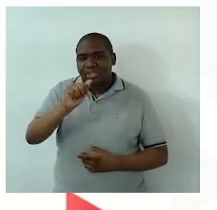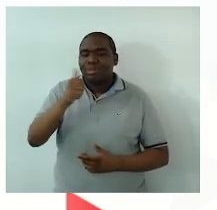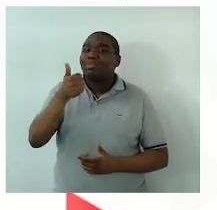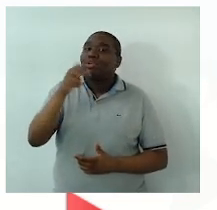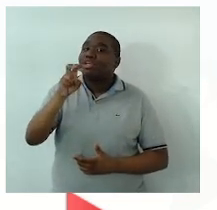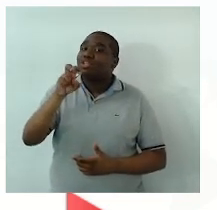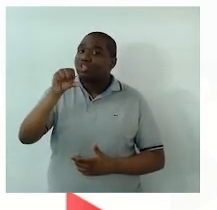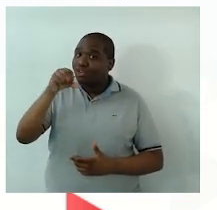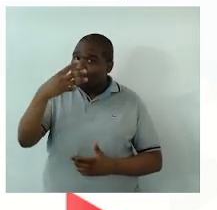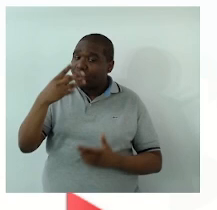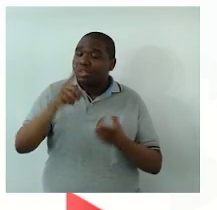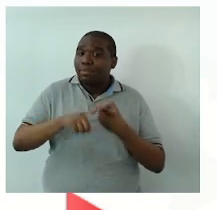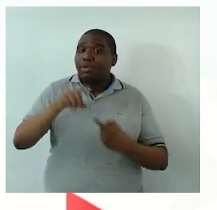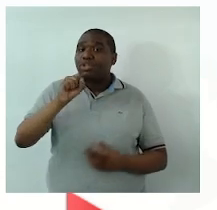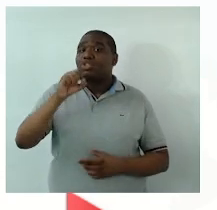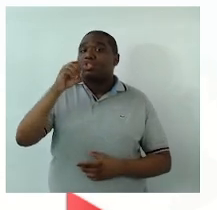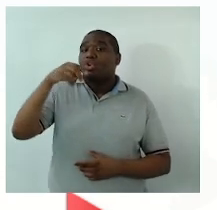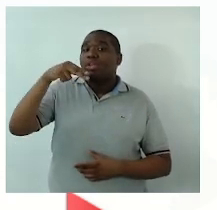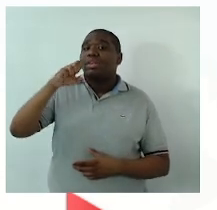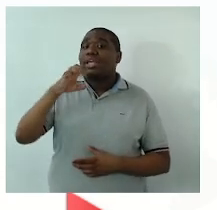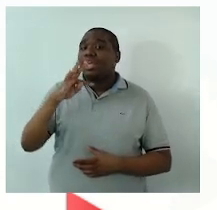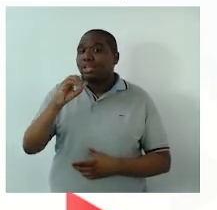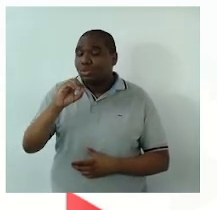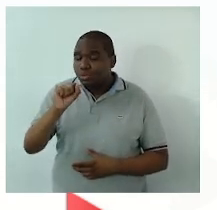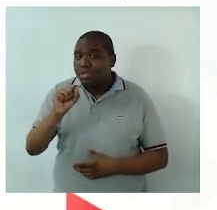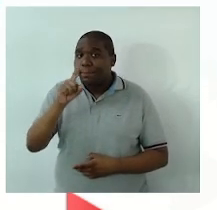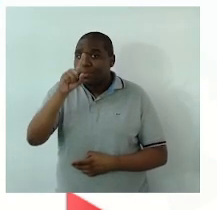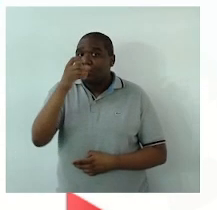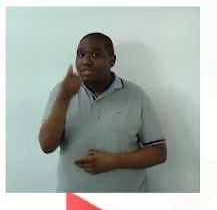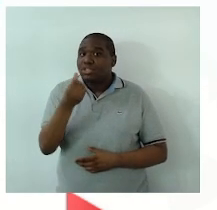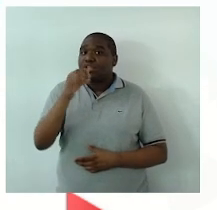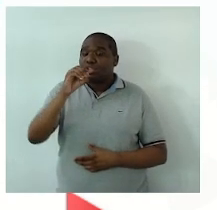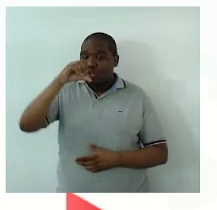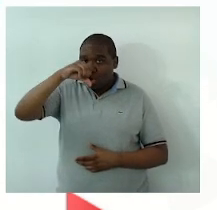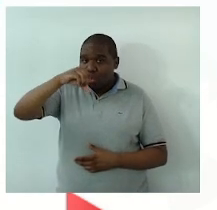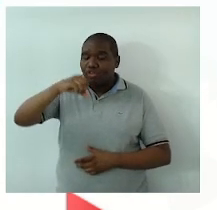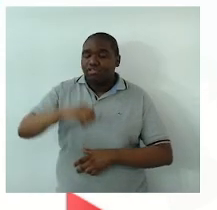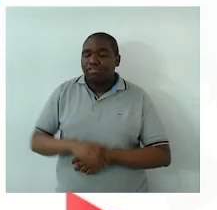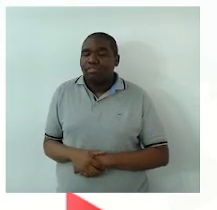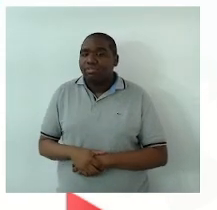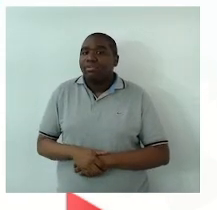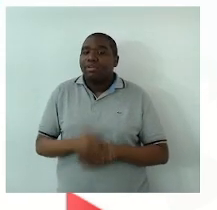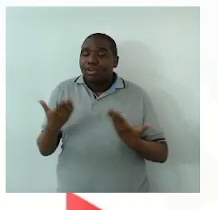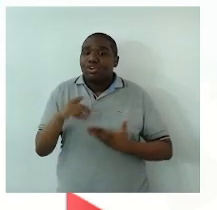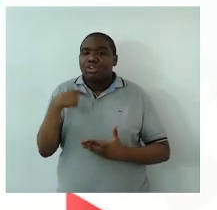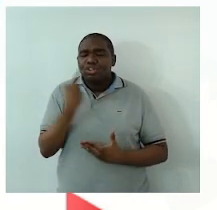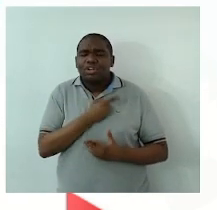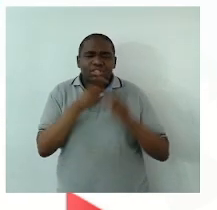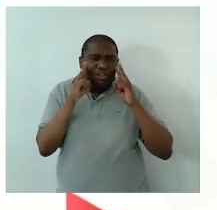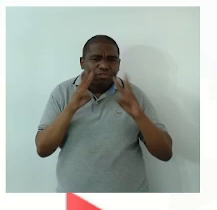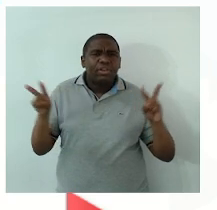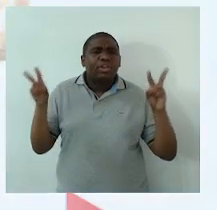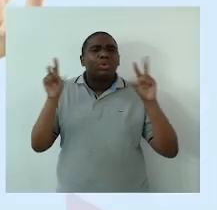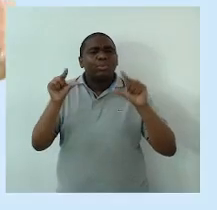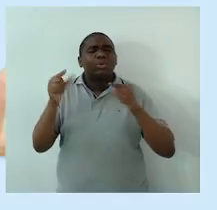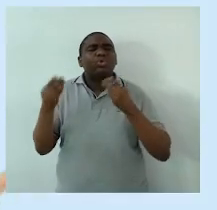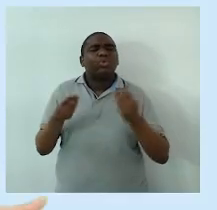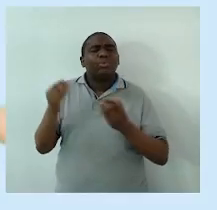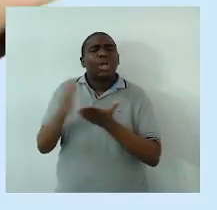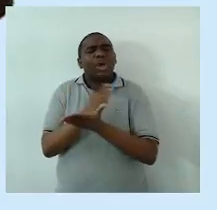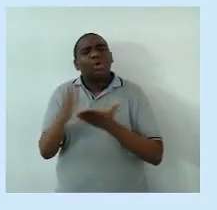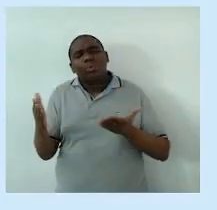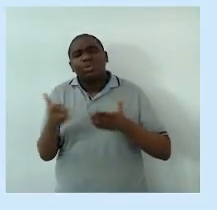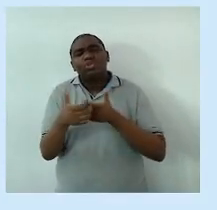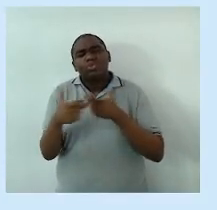1594, e Sonetos, 1609, né? Agora a gente vai ver um pouquinho de algumas obras de